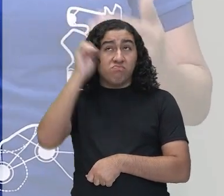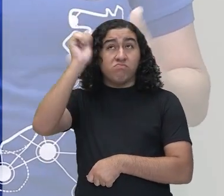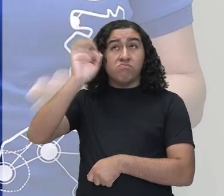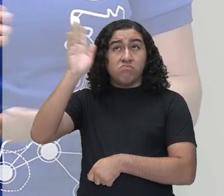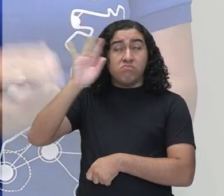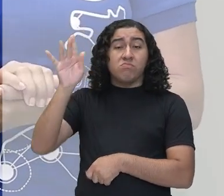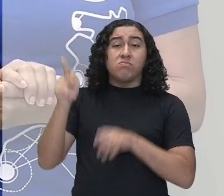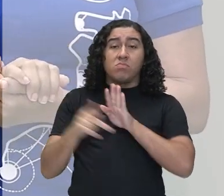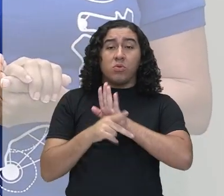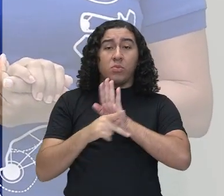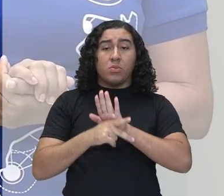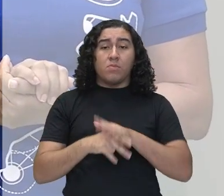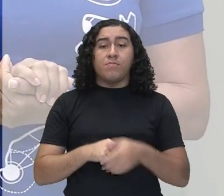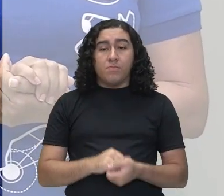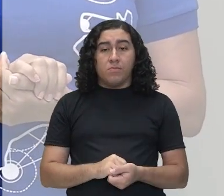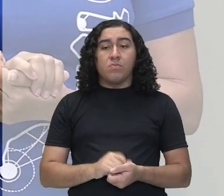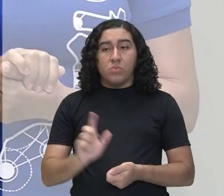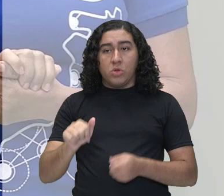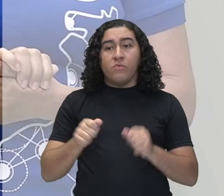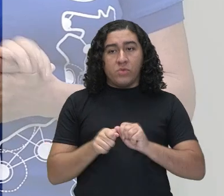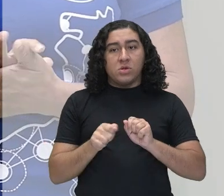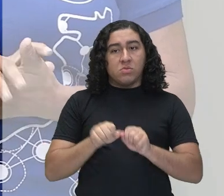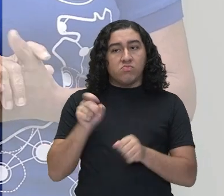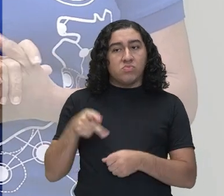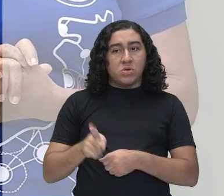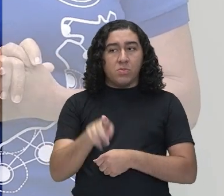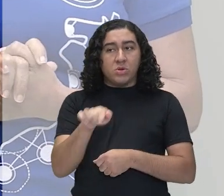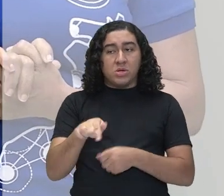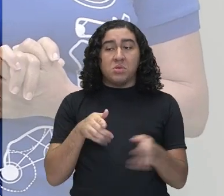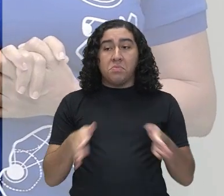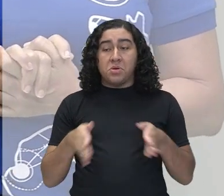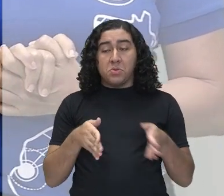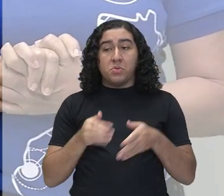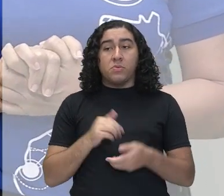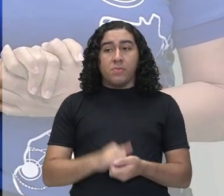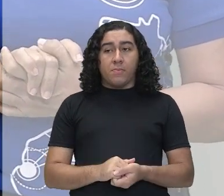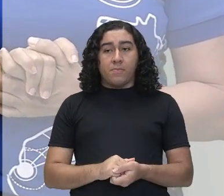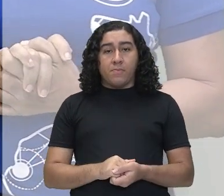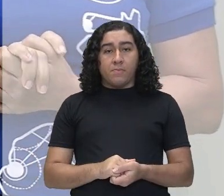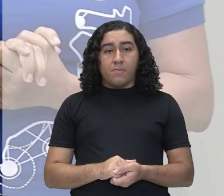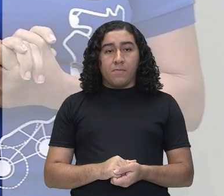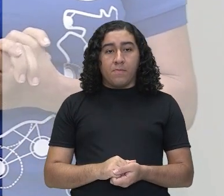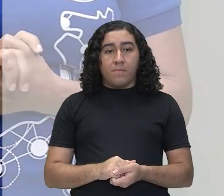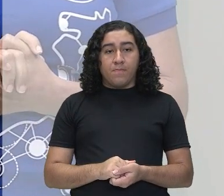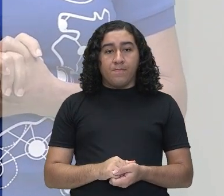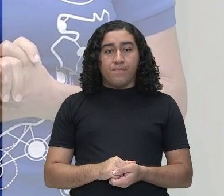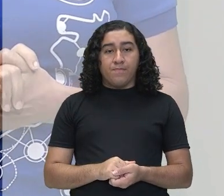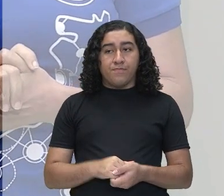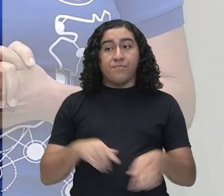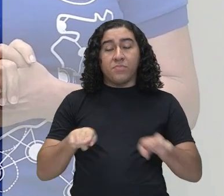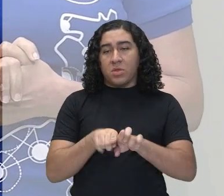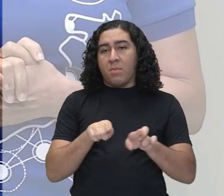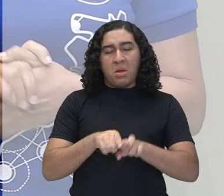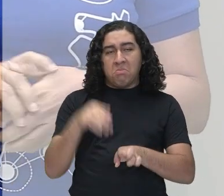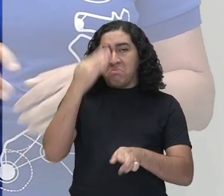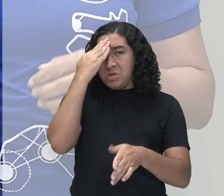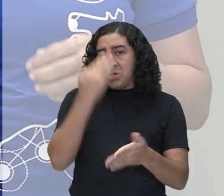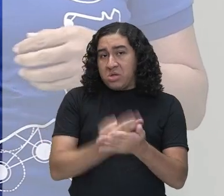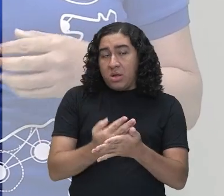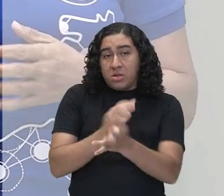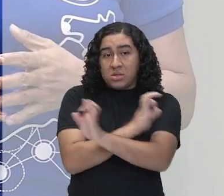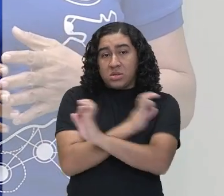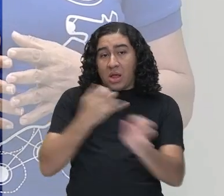era o que mais faziam nesta época do romantismo. Então, não acreditavam nas